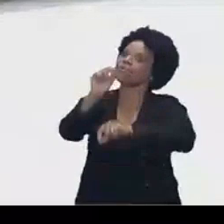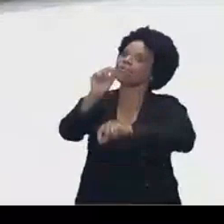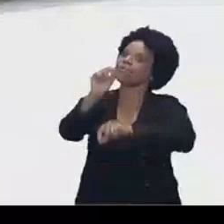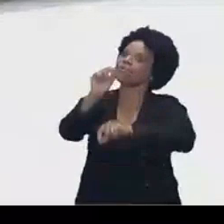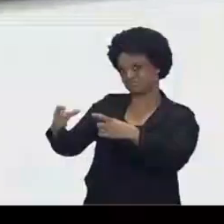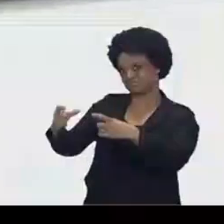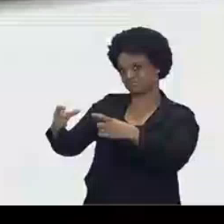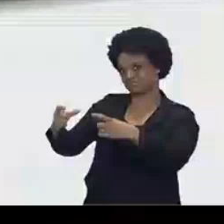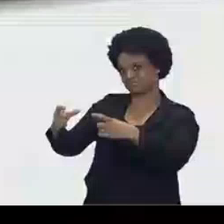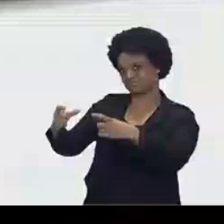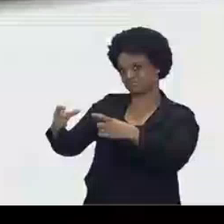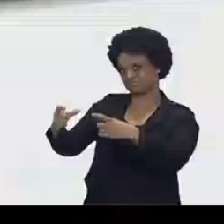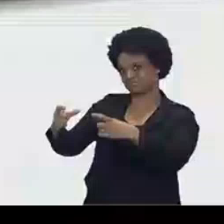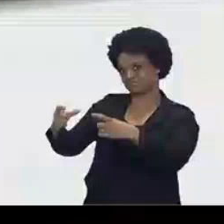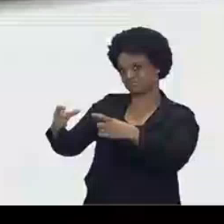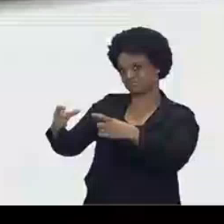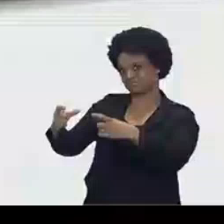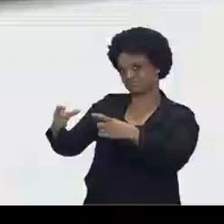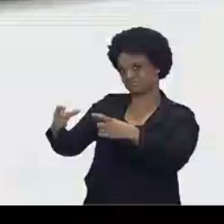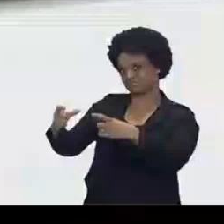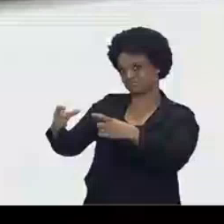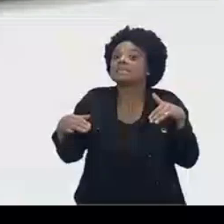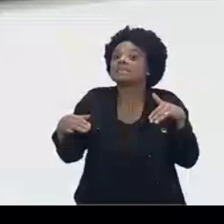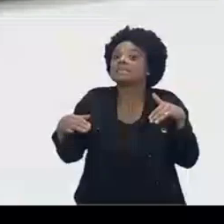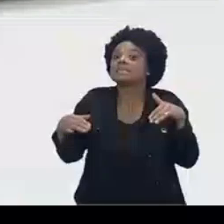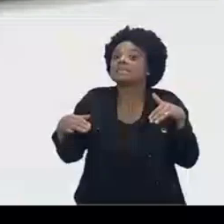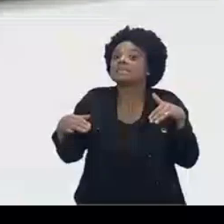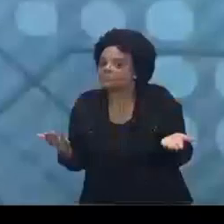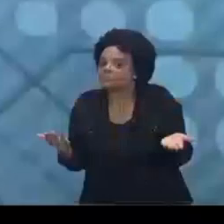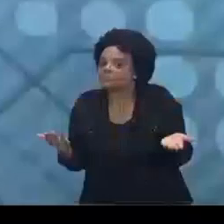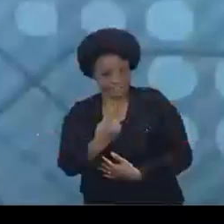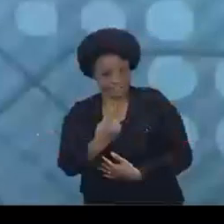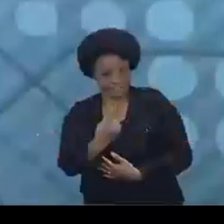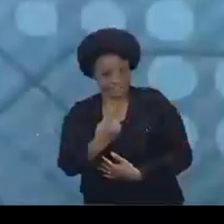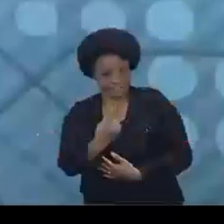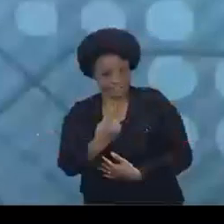Então, a gente, com essa